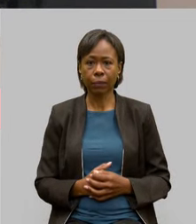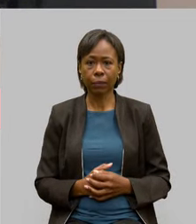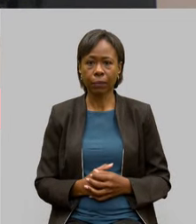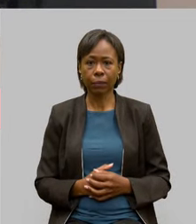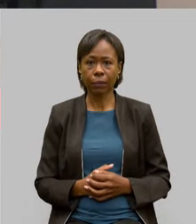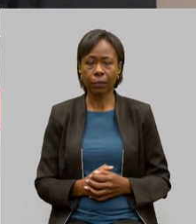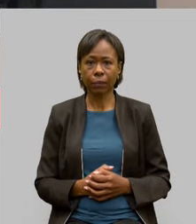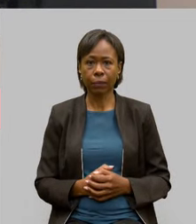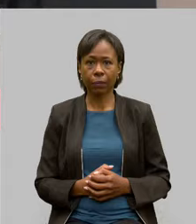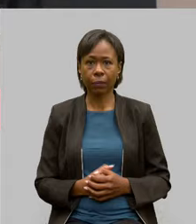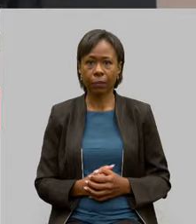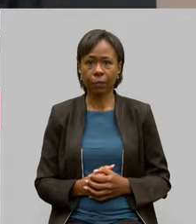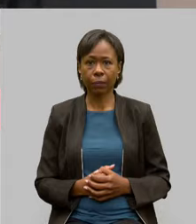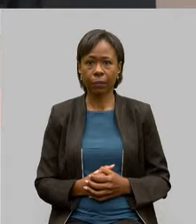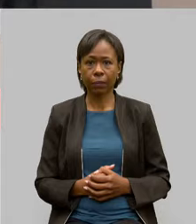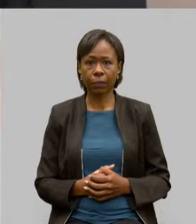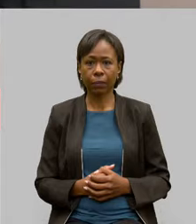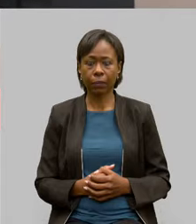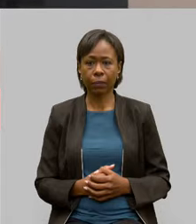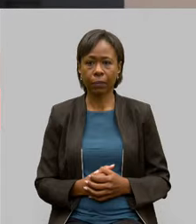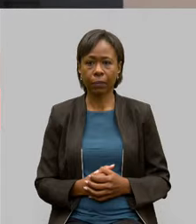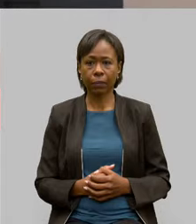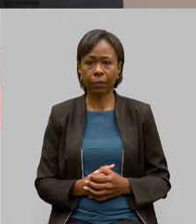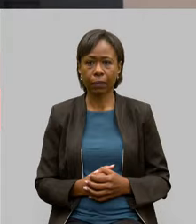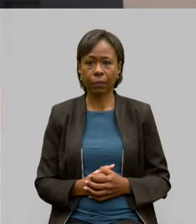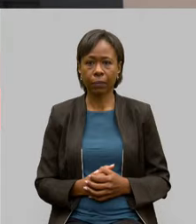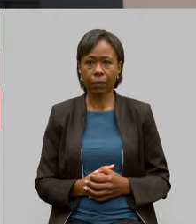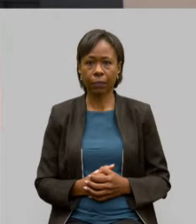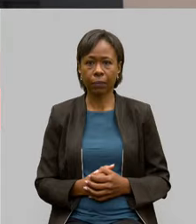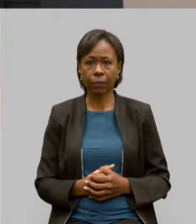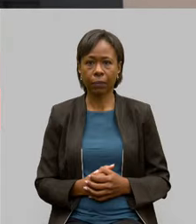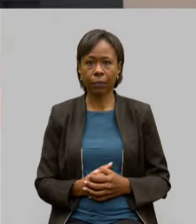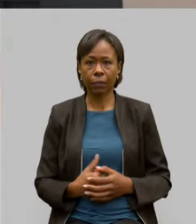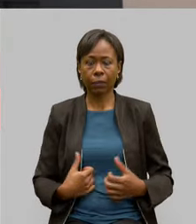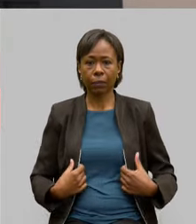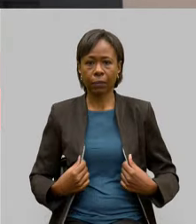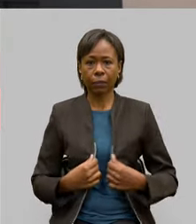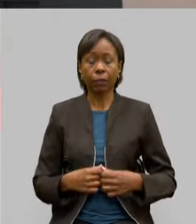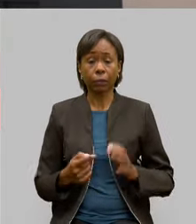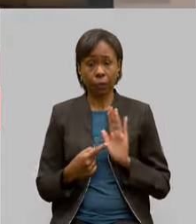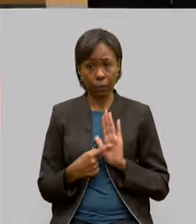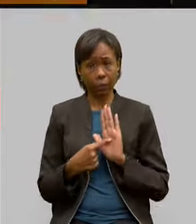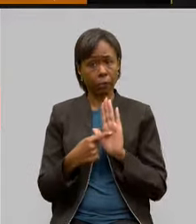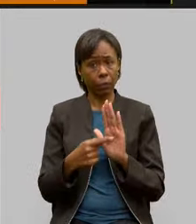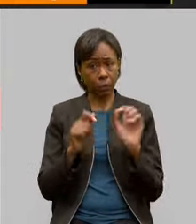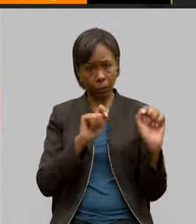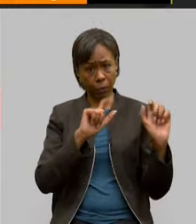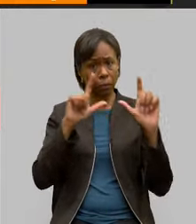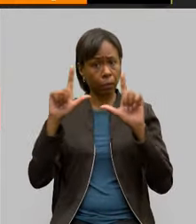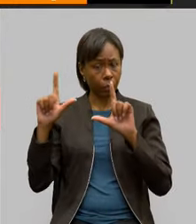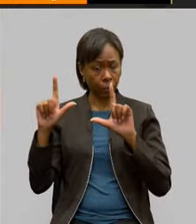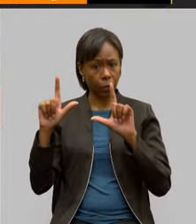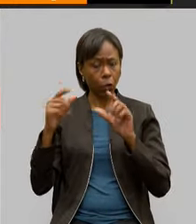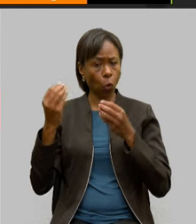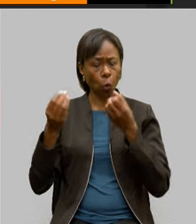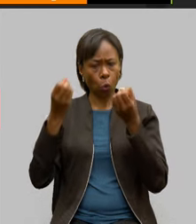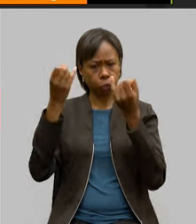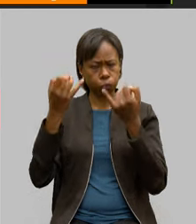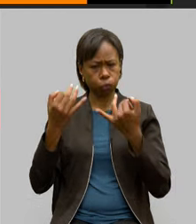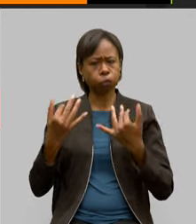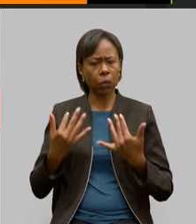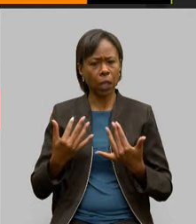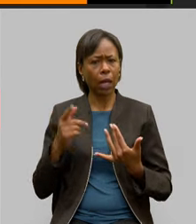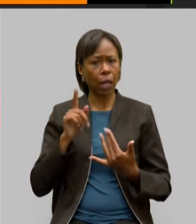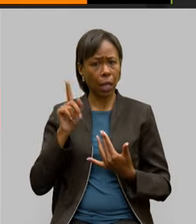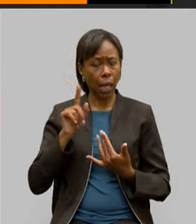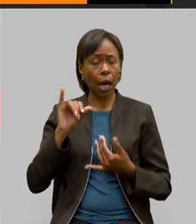me enrolar vamos lá já teve a minha apresentação né então vou falar um pouquinho do que que a gente tá desenvolvendo vendo